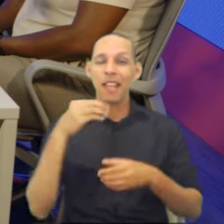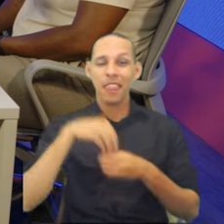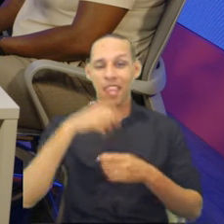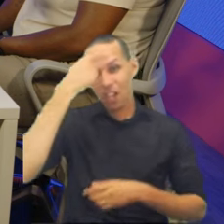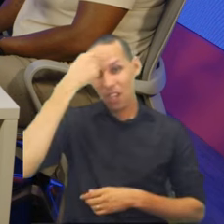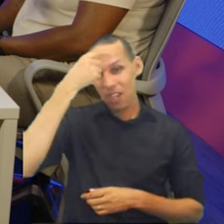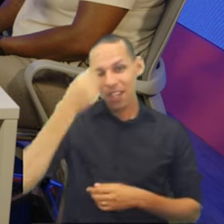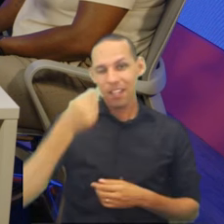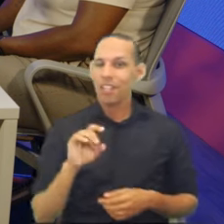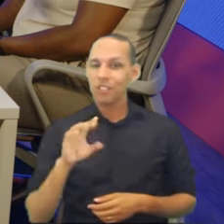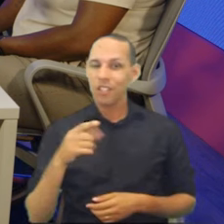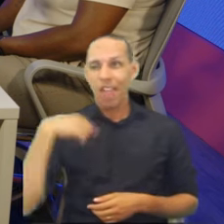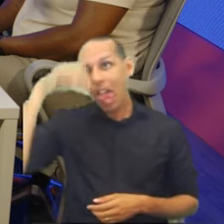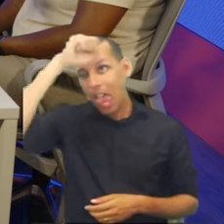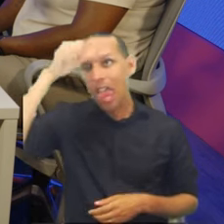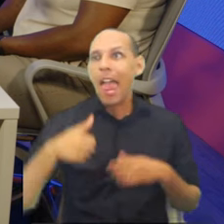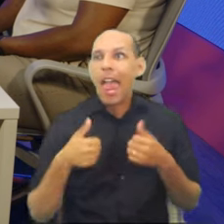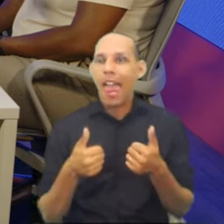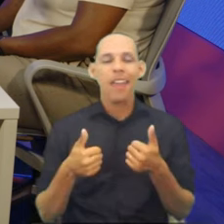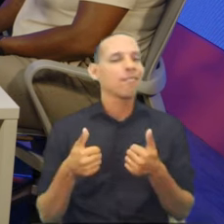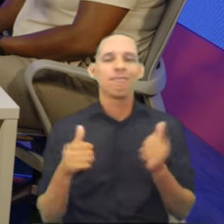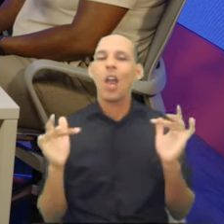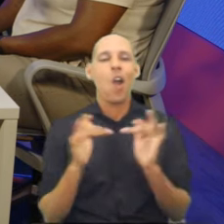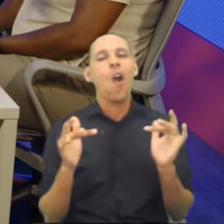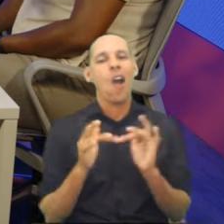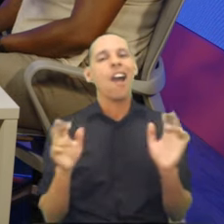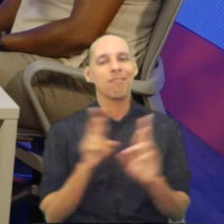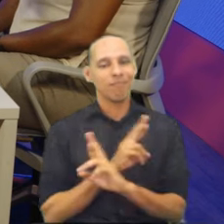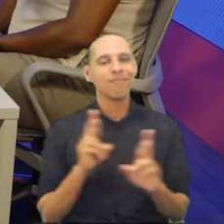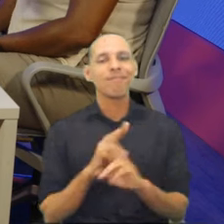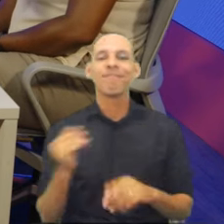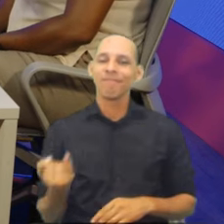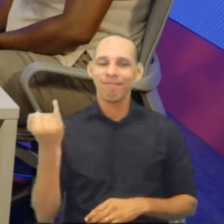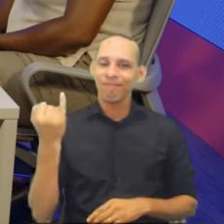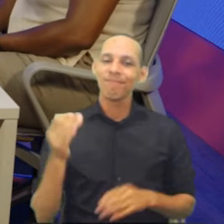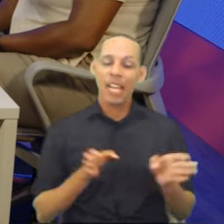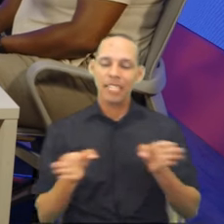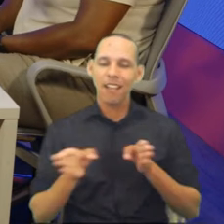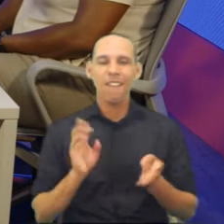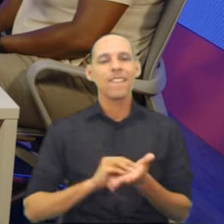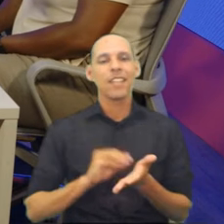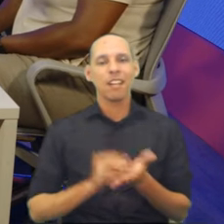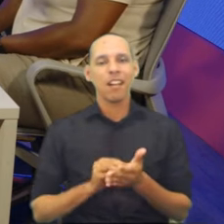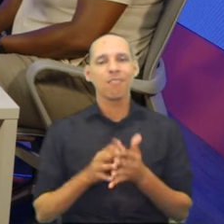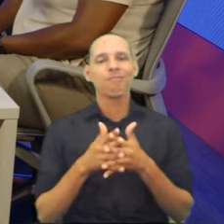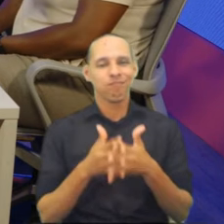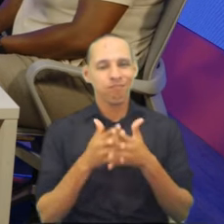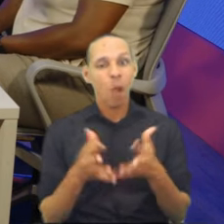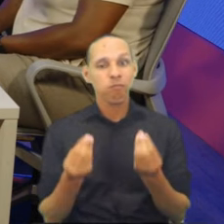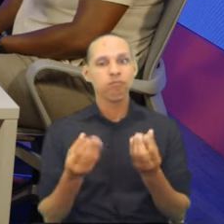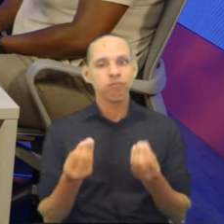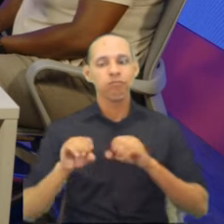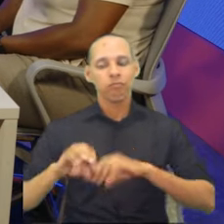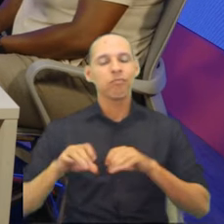numa grande Universidade não é só o que eu aprendi ali são os contatos que eu fiz ali então a falta de acessibilidade ainda atrapalha